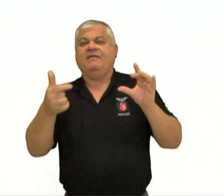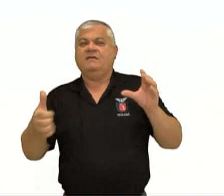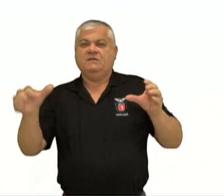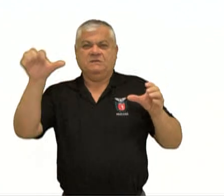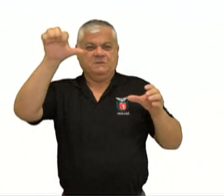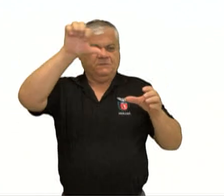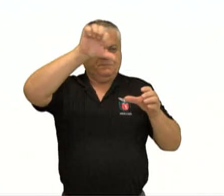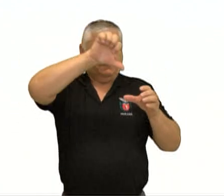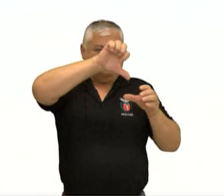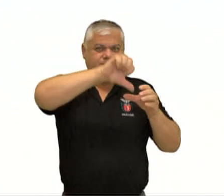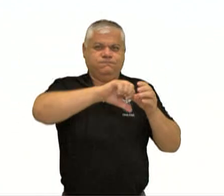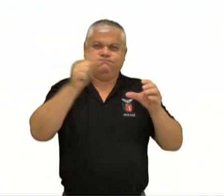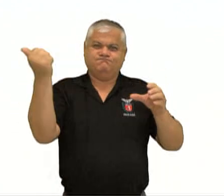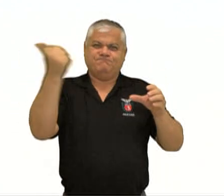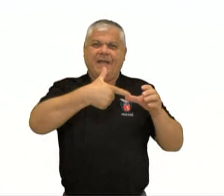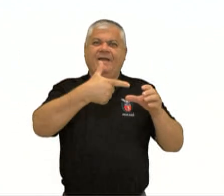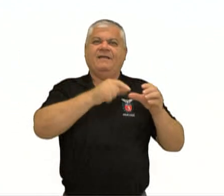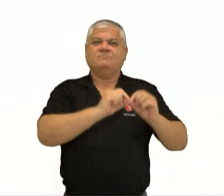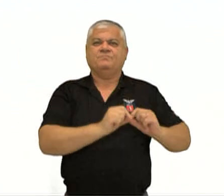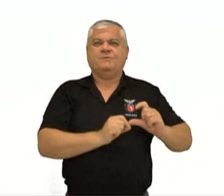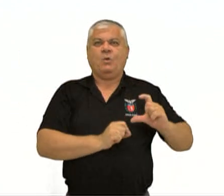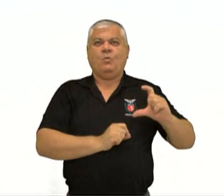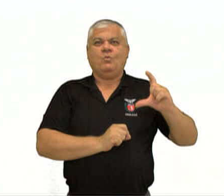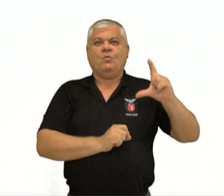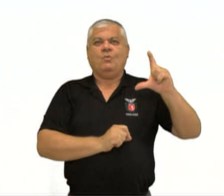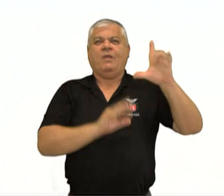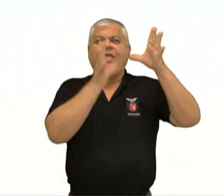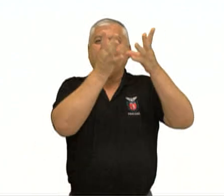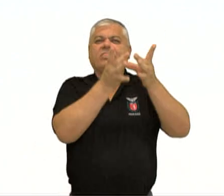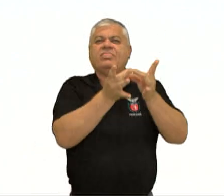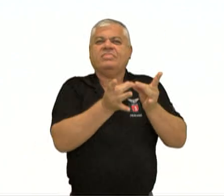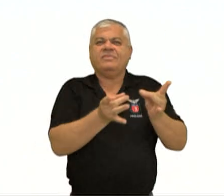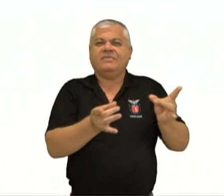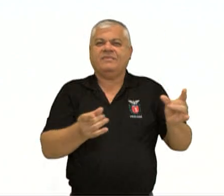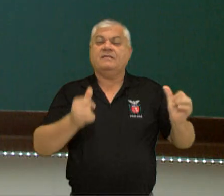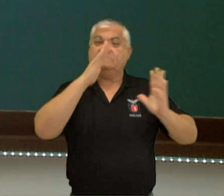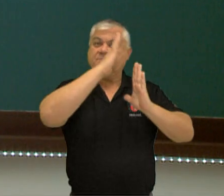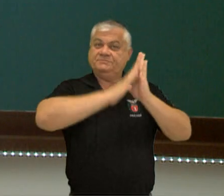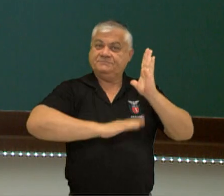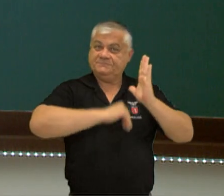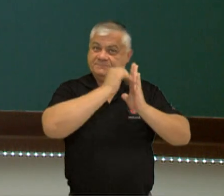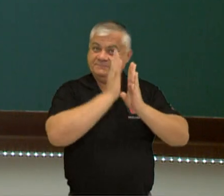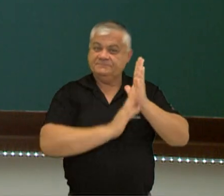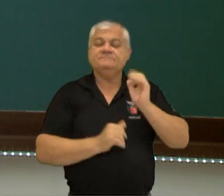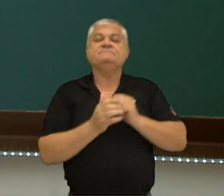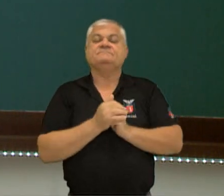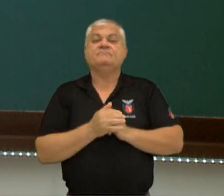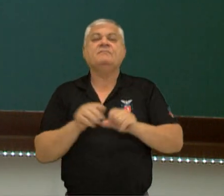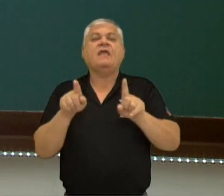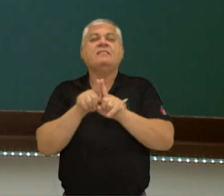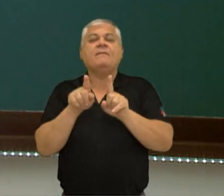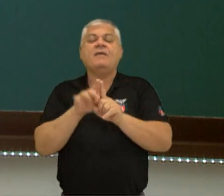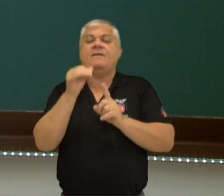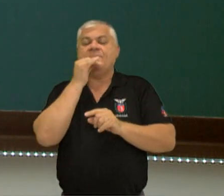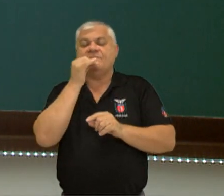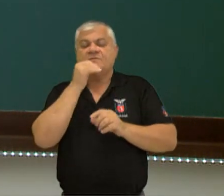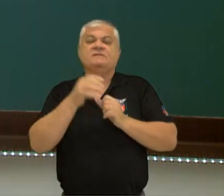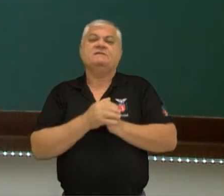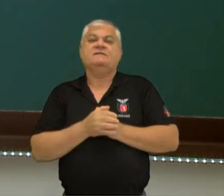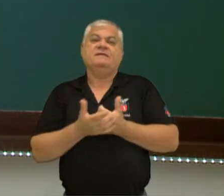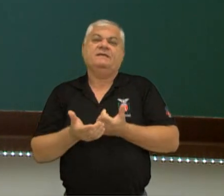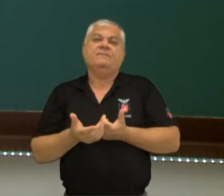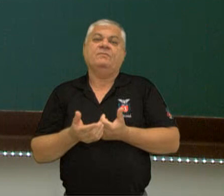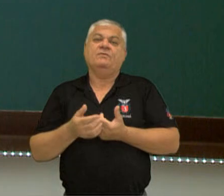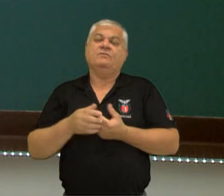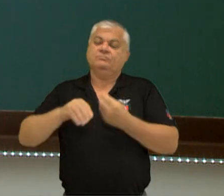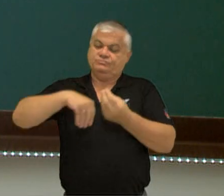a tinta bem concentrada, pelo mesmo motivo lá do inseticida. A gente vai ter uma embalagem menor e aí chegando no local de destino ele vai